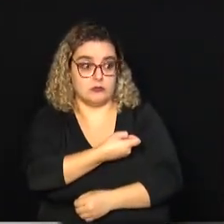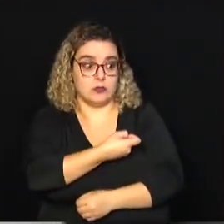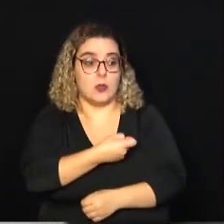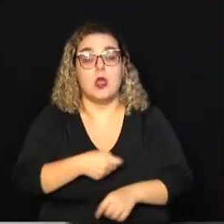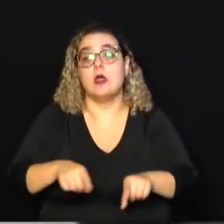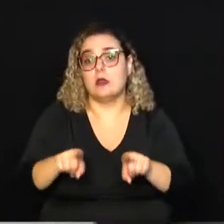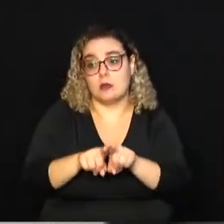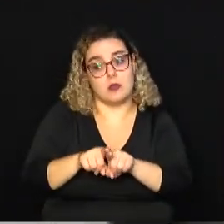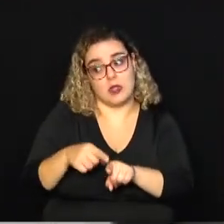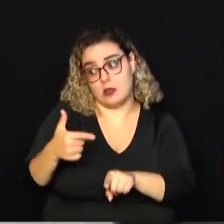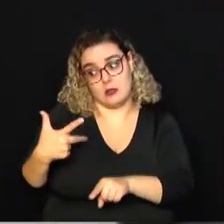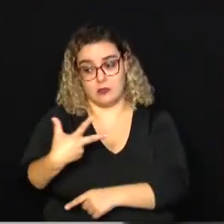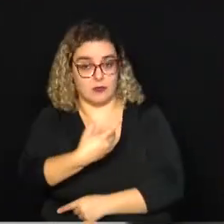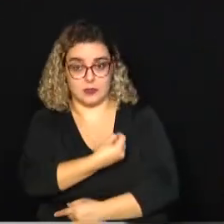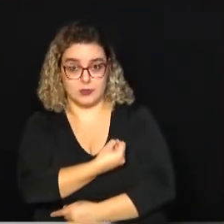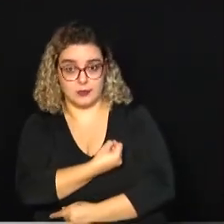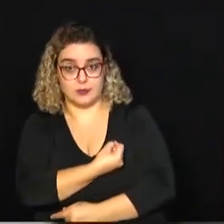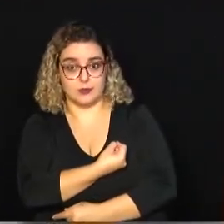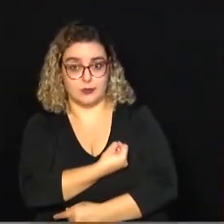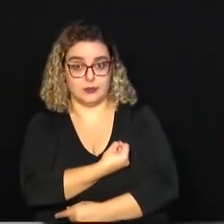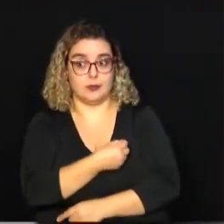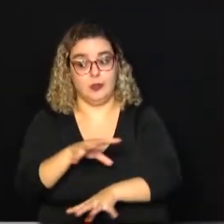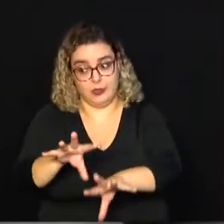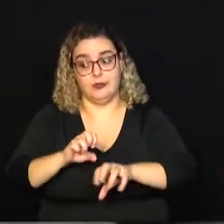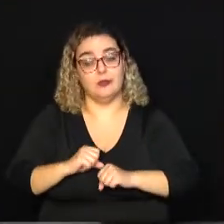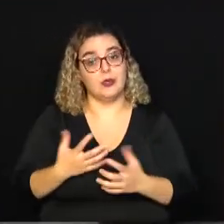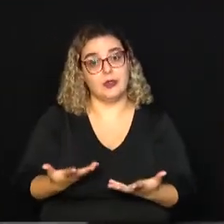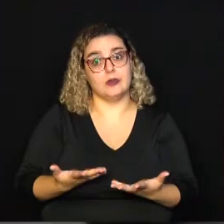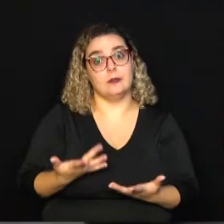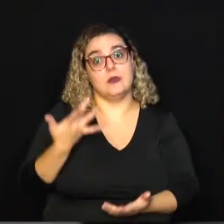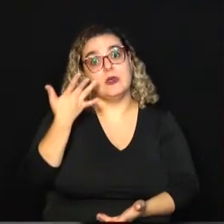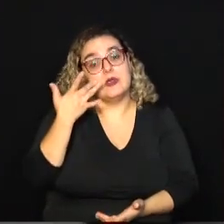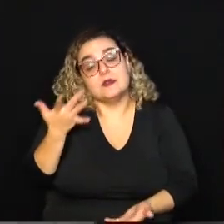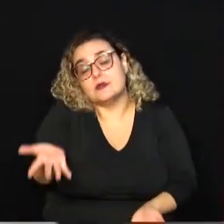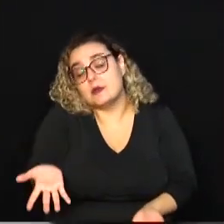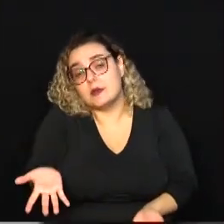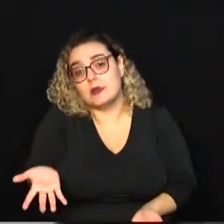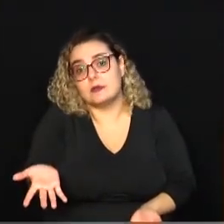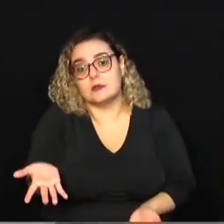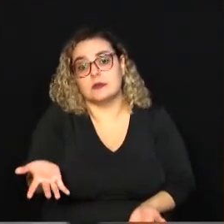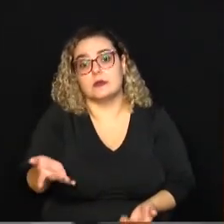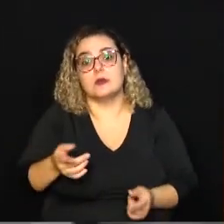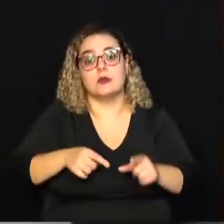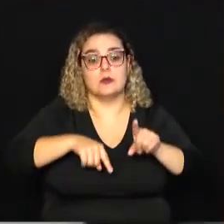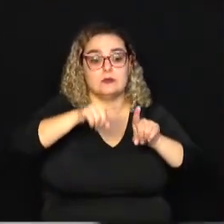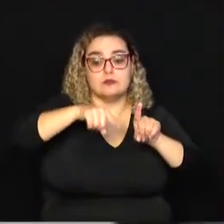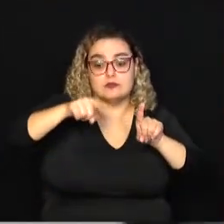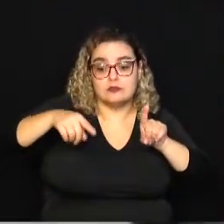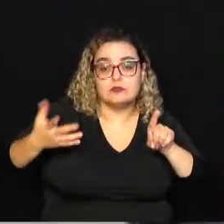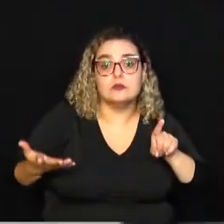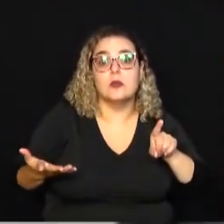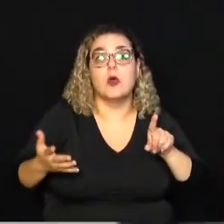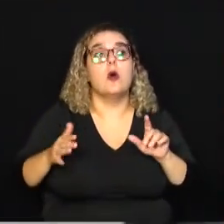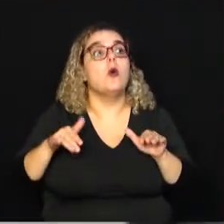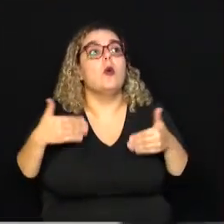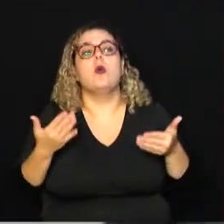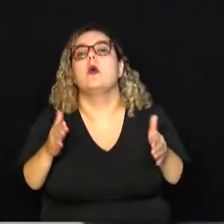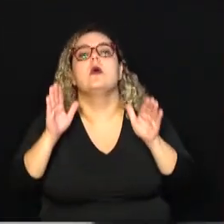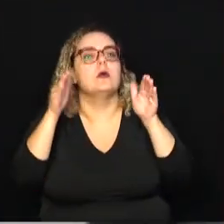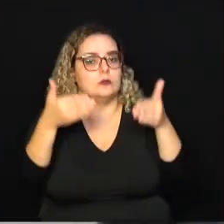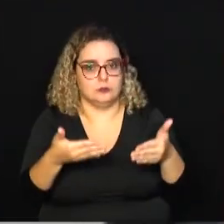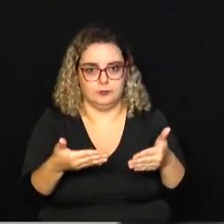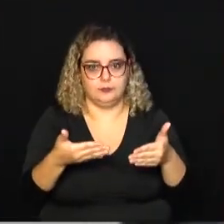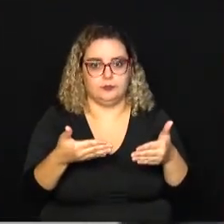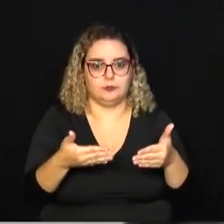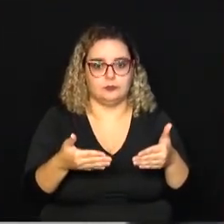vacinou. Né? Mas a gente não sabe com qual taxa de anticorpo, com qual concentração, nós não sabemos nada disso, nós vamos